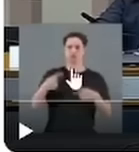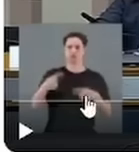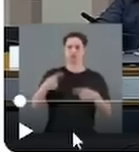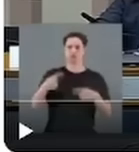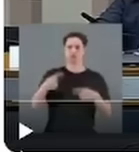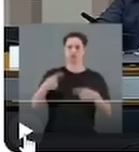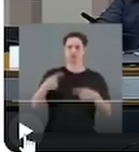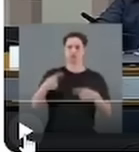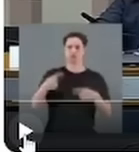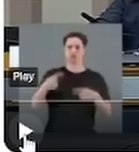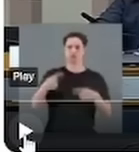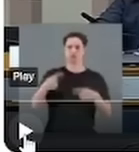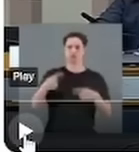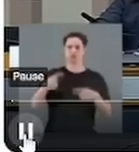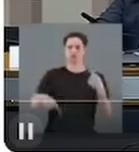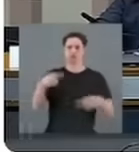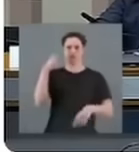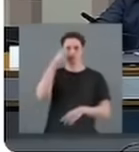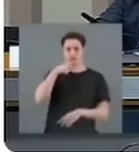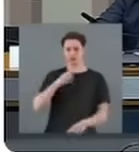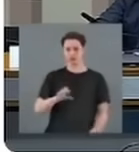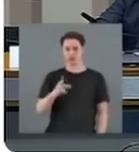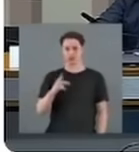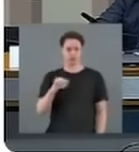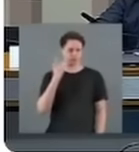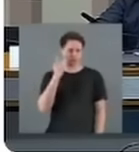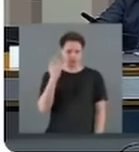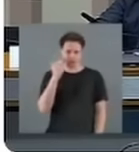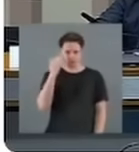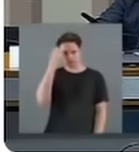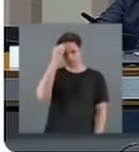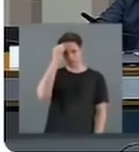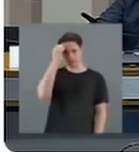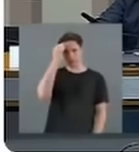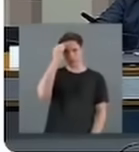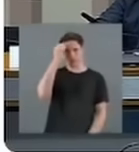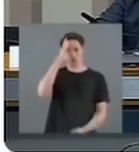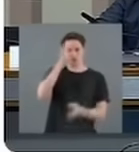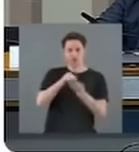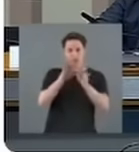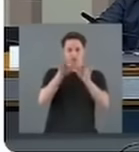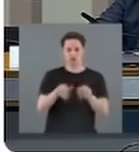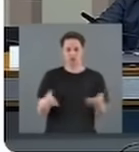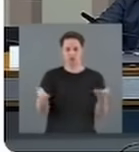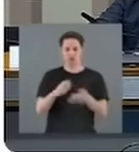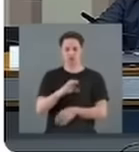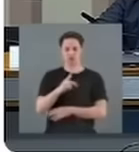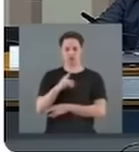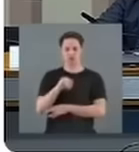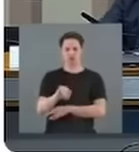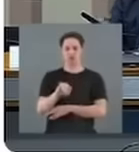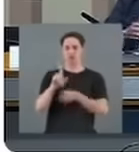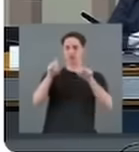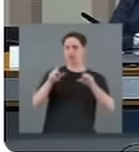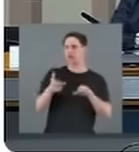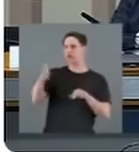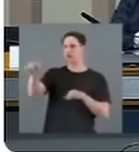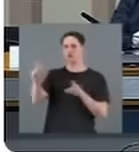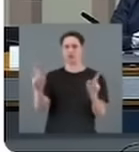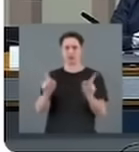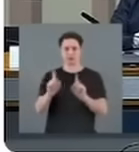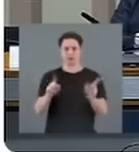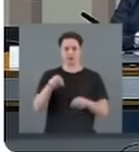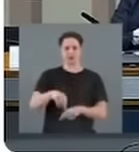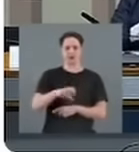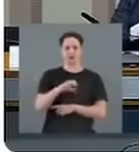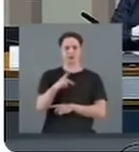situação aqui na na CPI das ONGs né E por final por finalizando essa CPI não é igual as outras não tá ministro essa